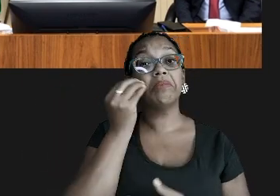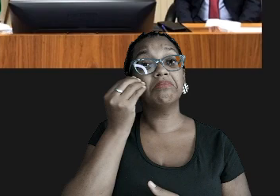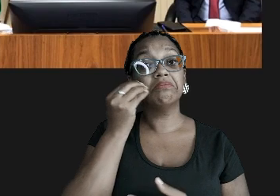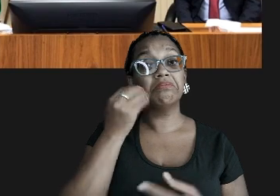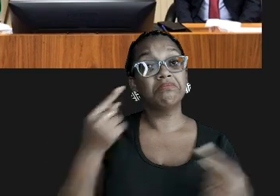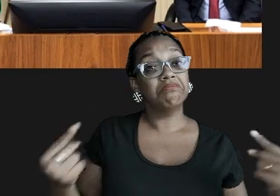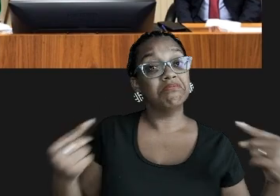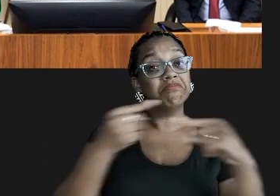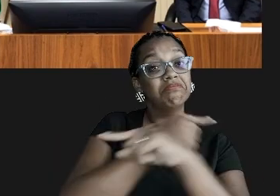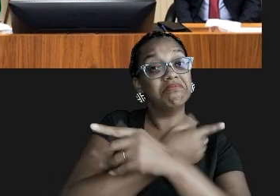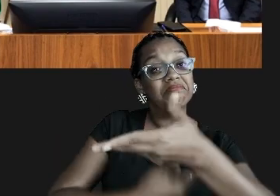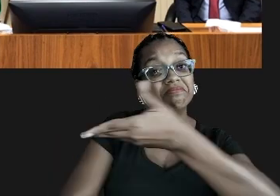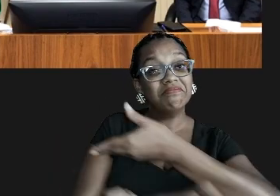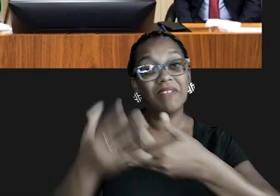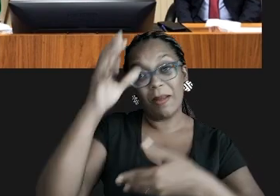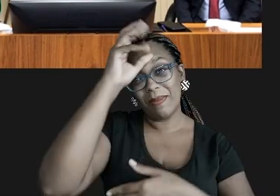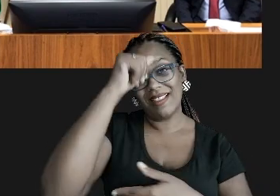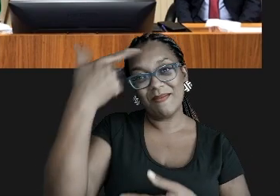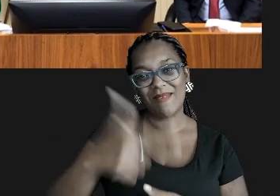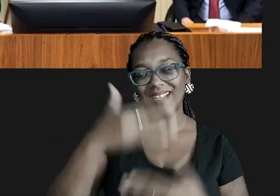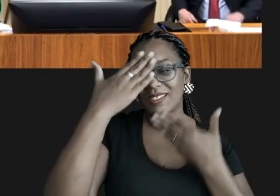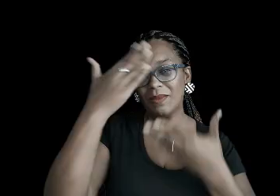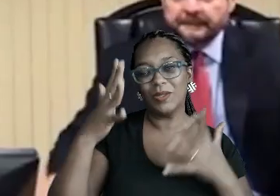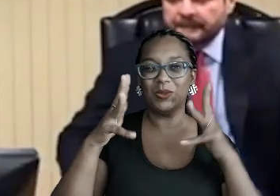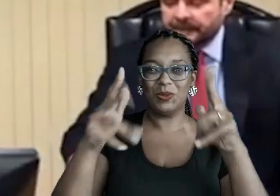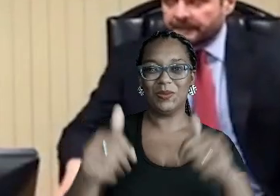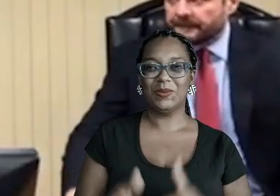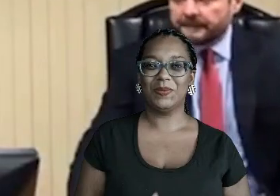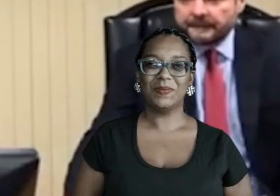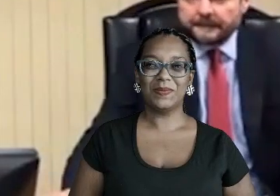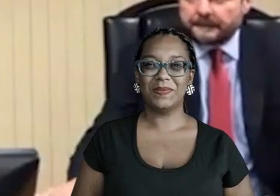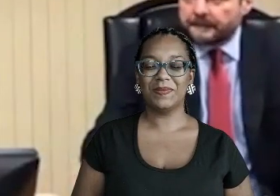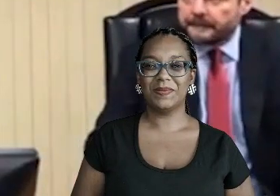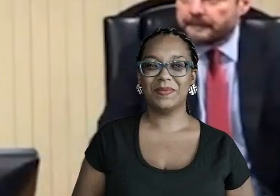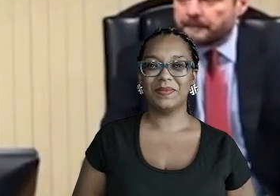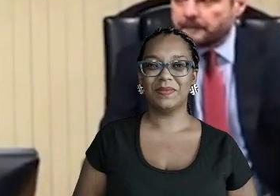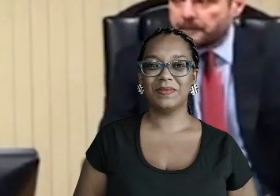convergir e aprender um pouquinho mais com vocês obrigado por tudo